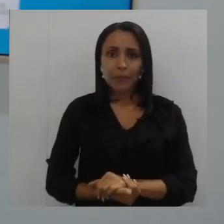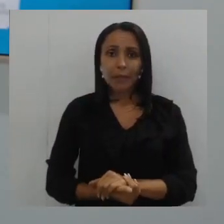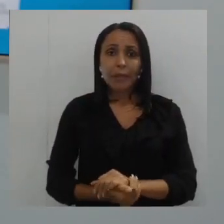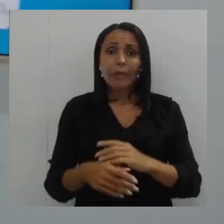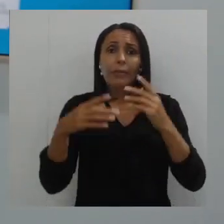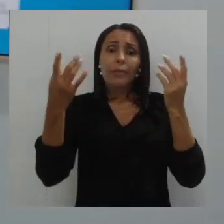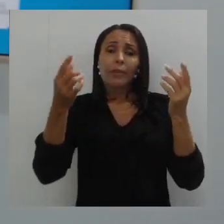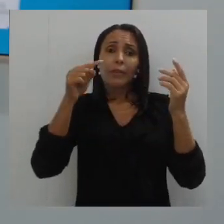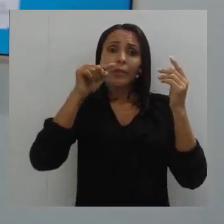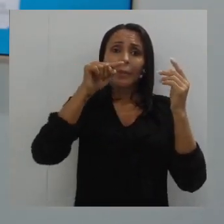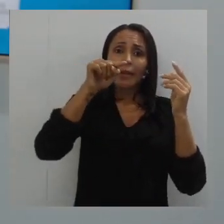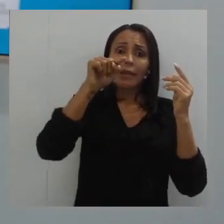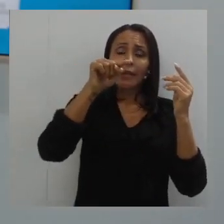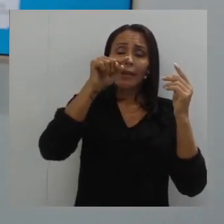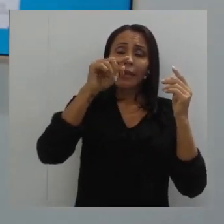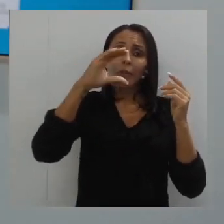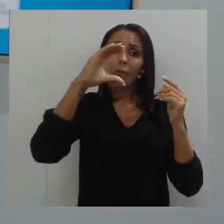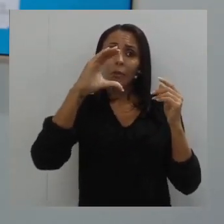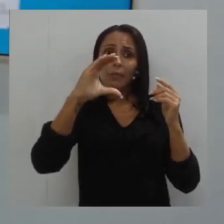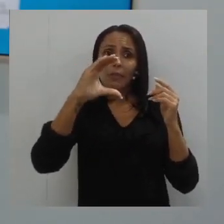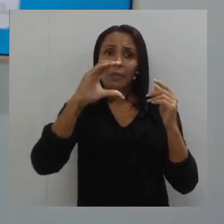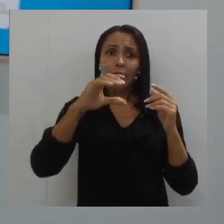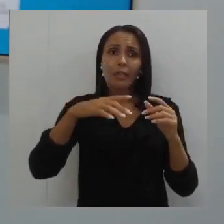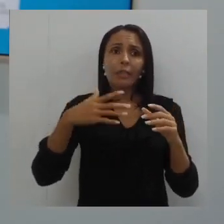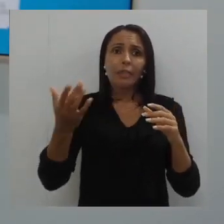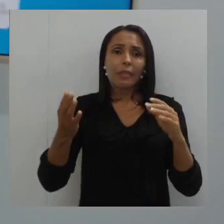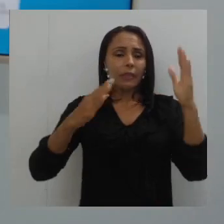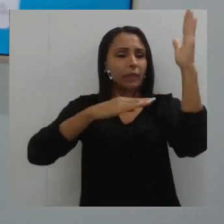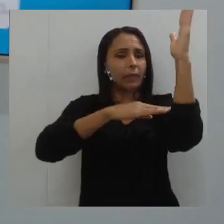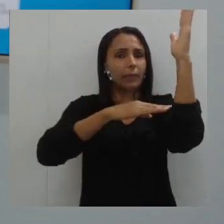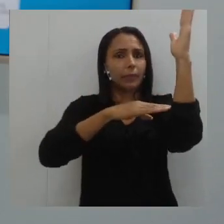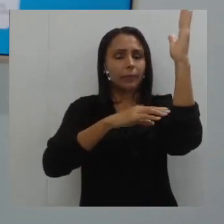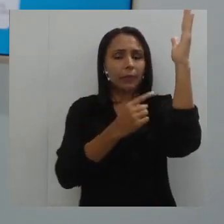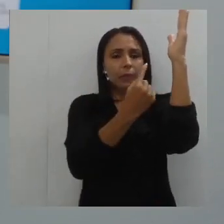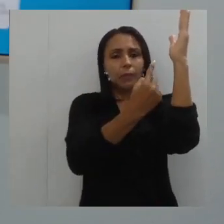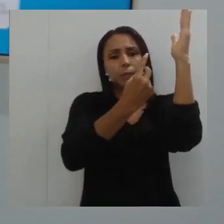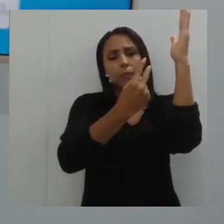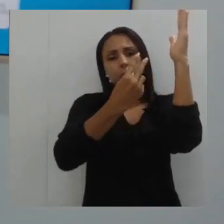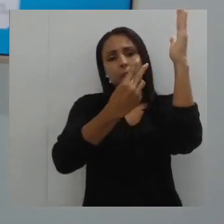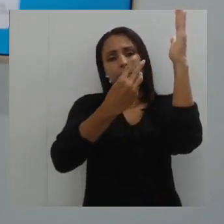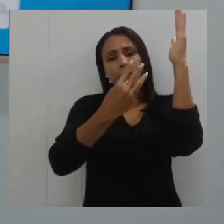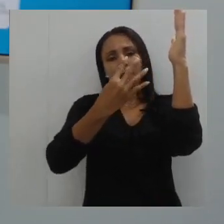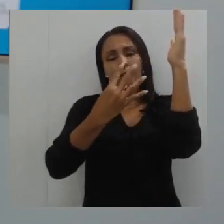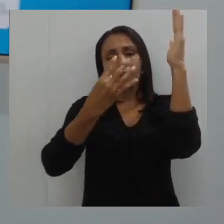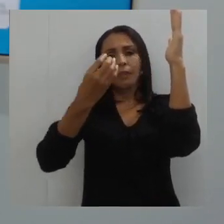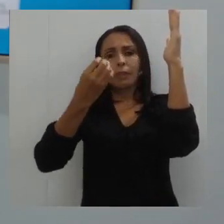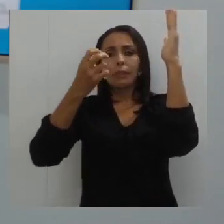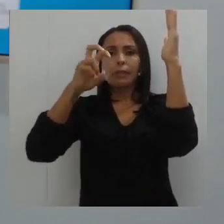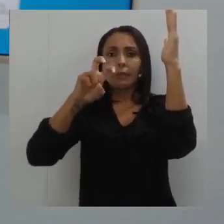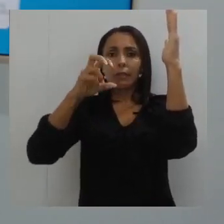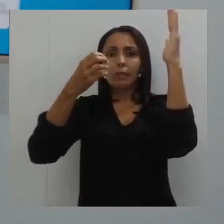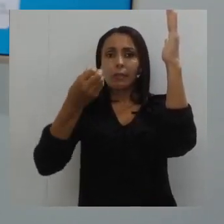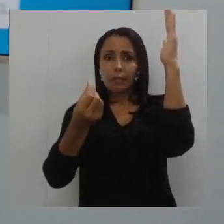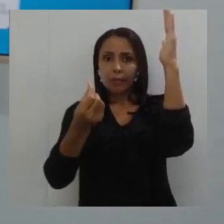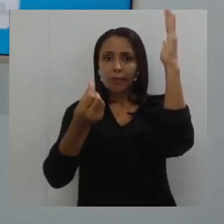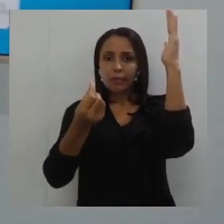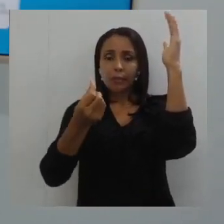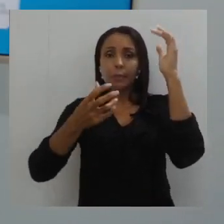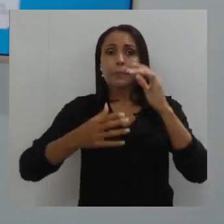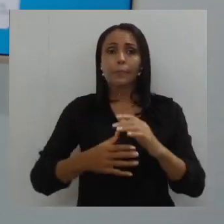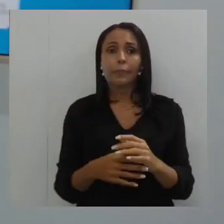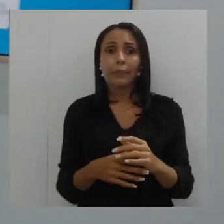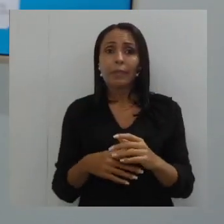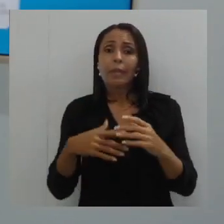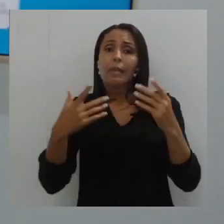ponto C, eu tenho o ponto que vai 6. Ó. 1, 2, 3, 4, 5, 6. Está marcado aqui. E